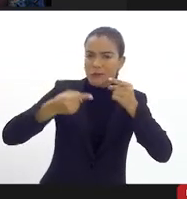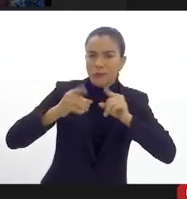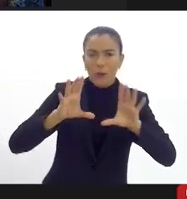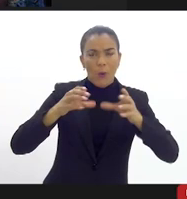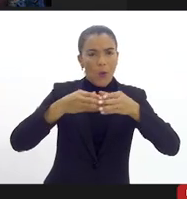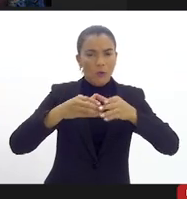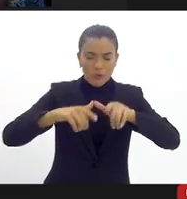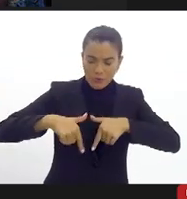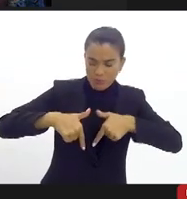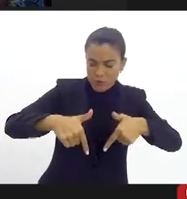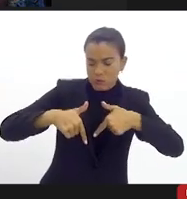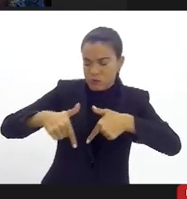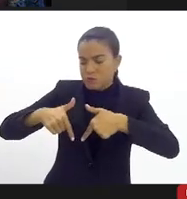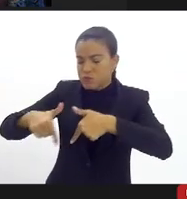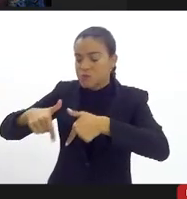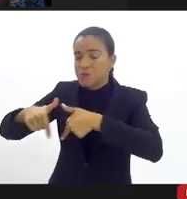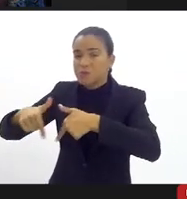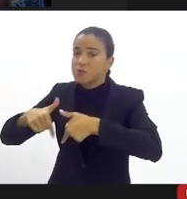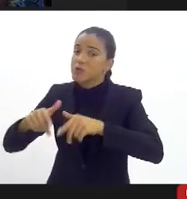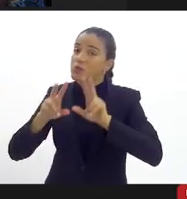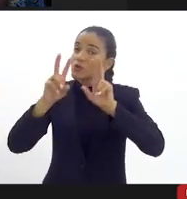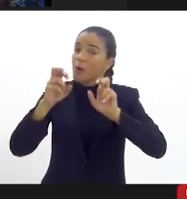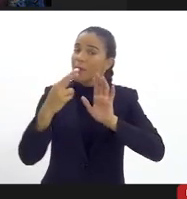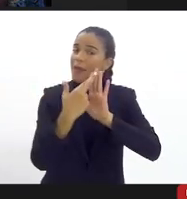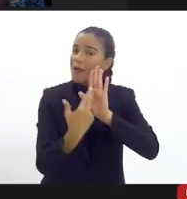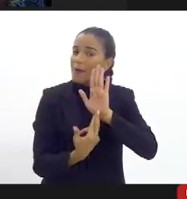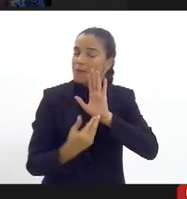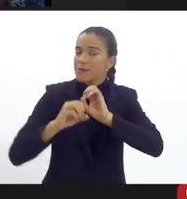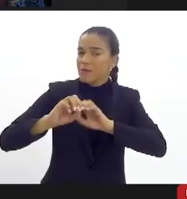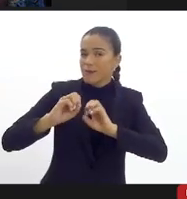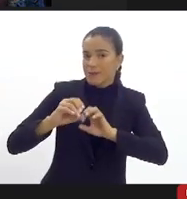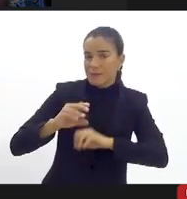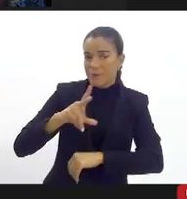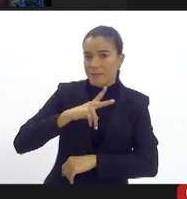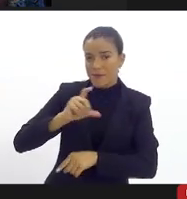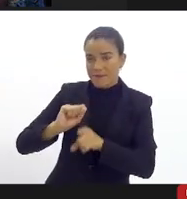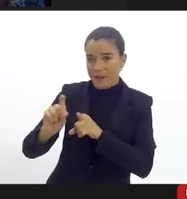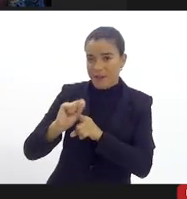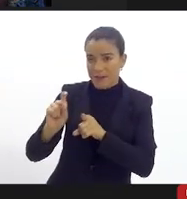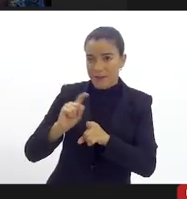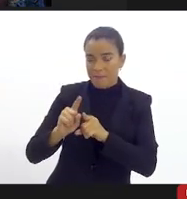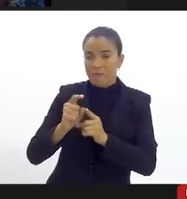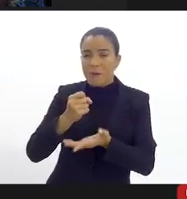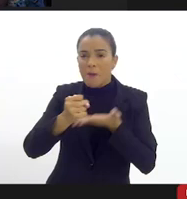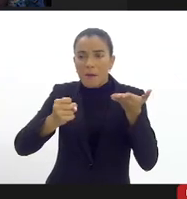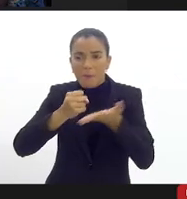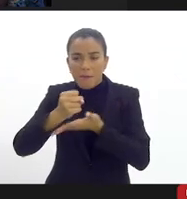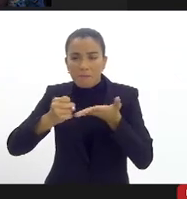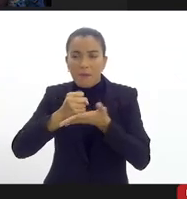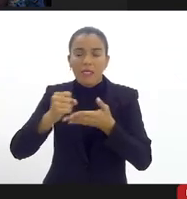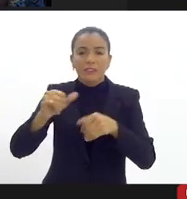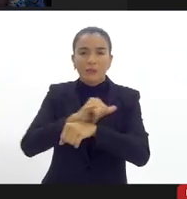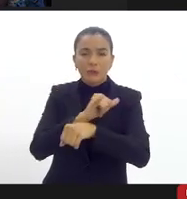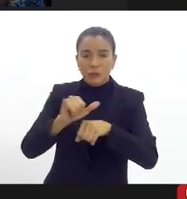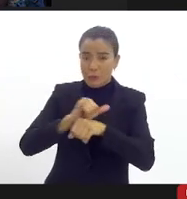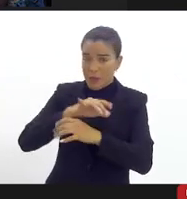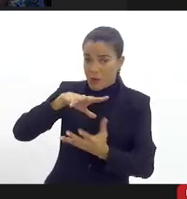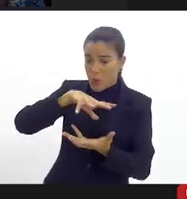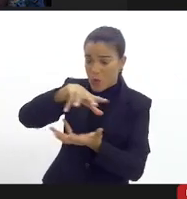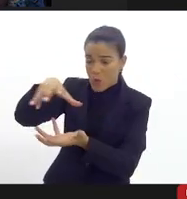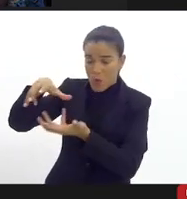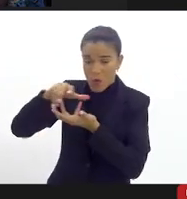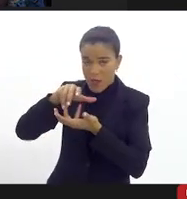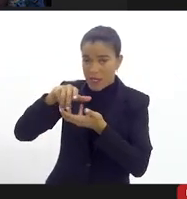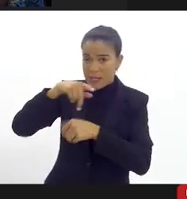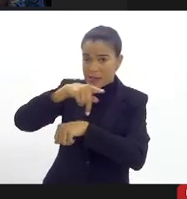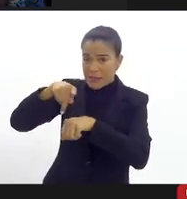conjunto de ações relativos a regulamentação da educação privada com base instrumentos internacionais nós